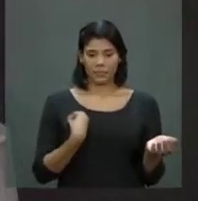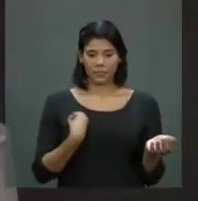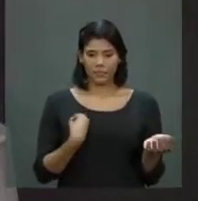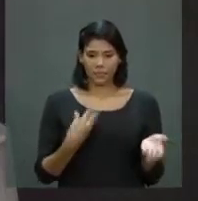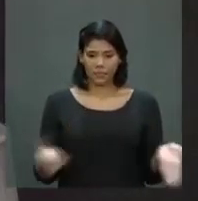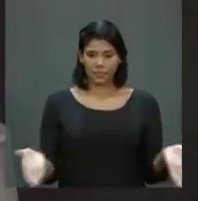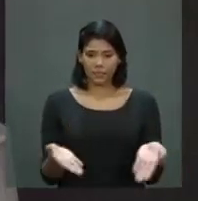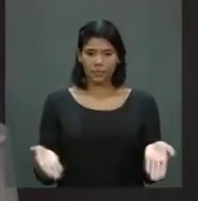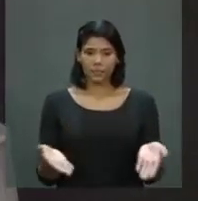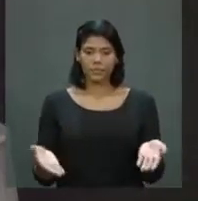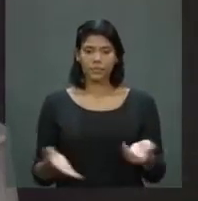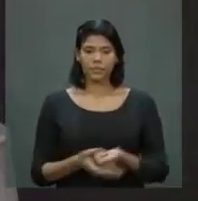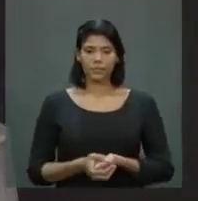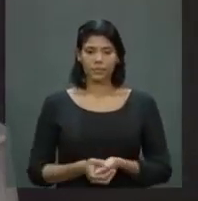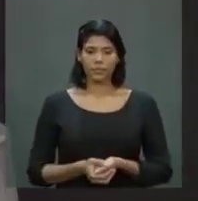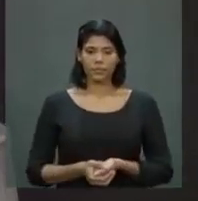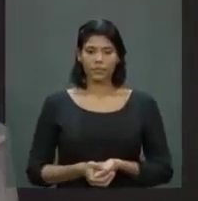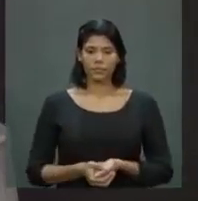Veja,